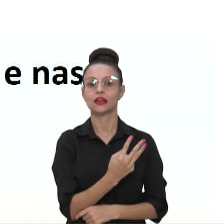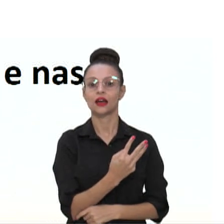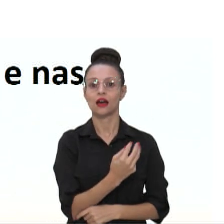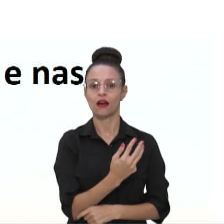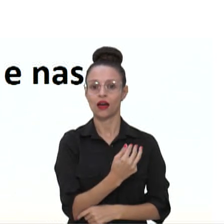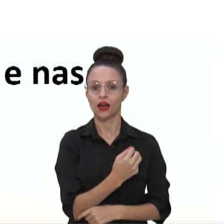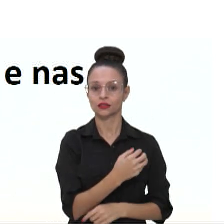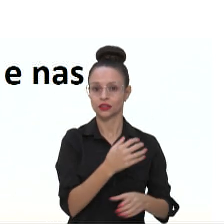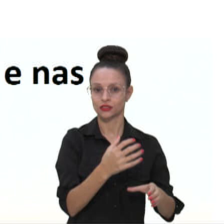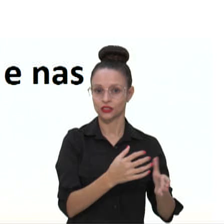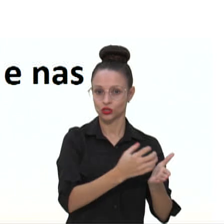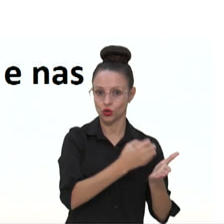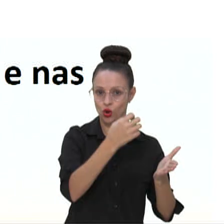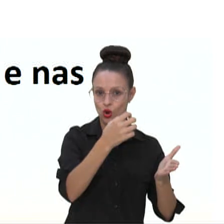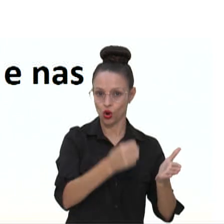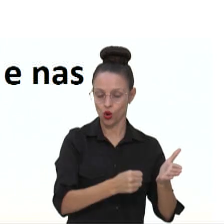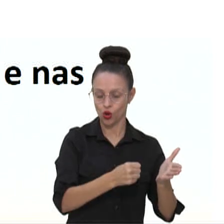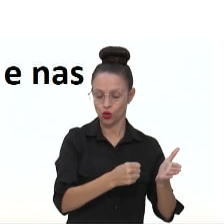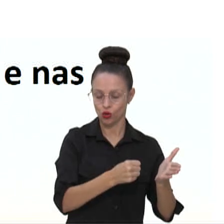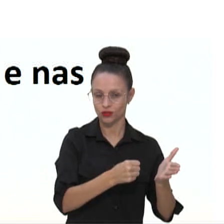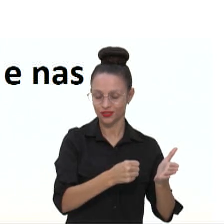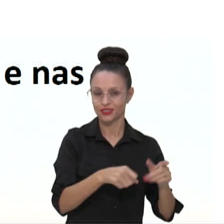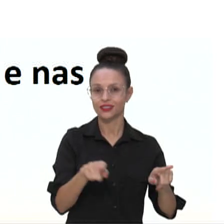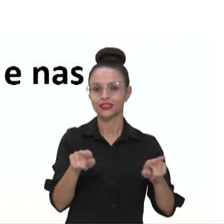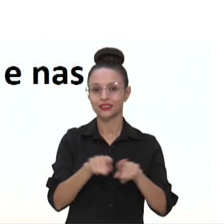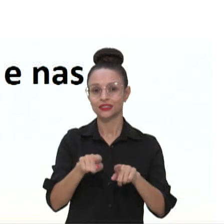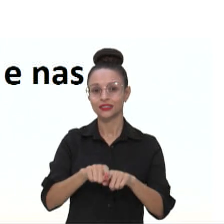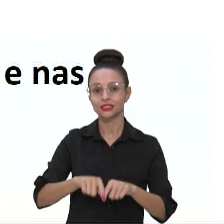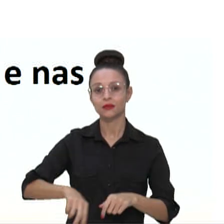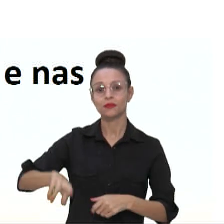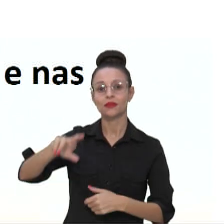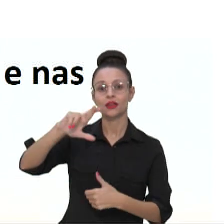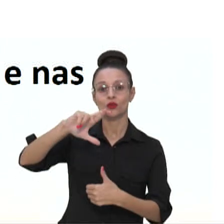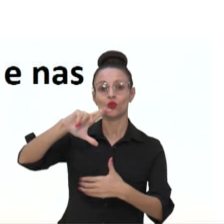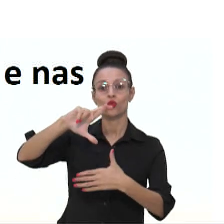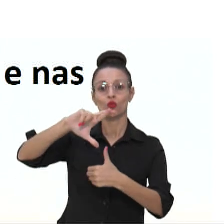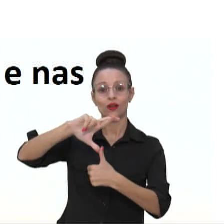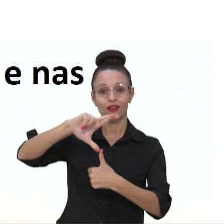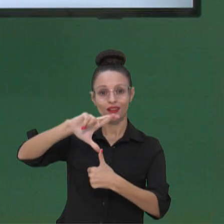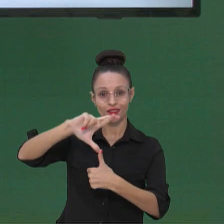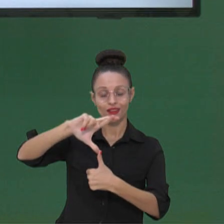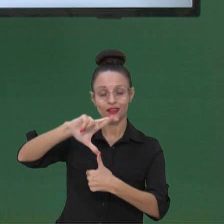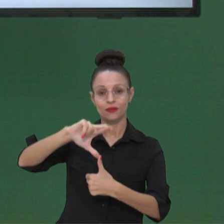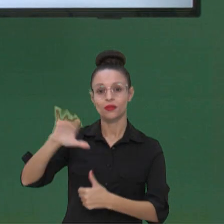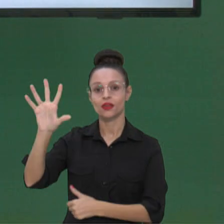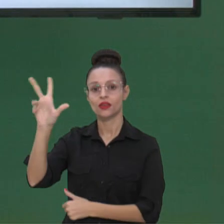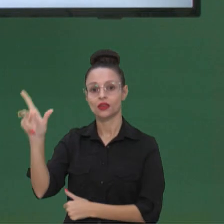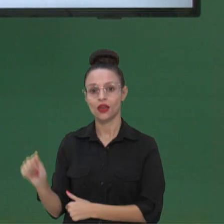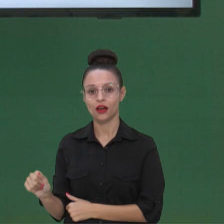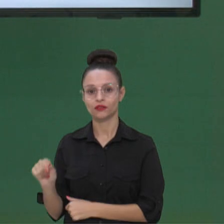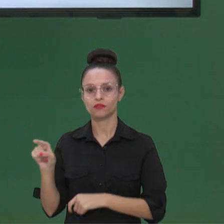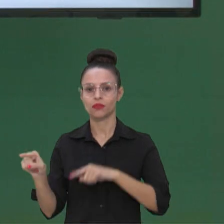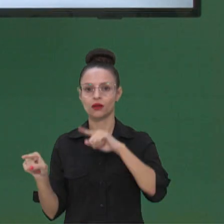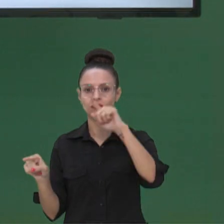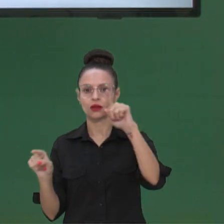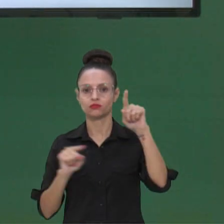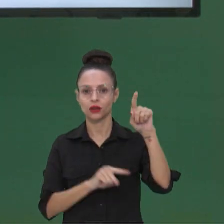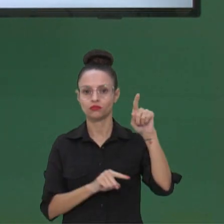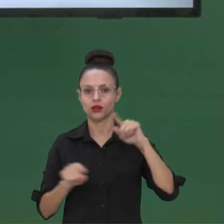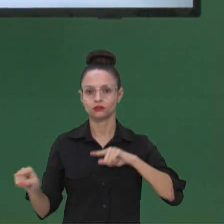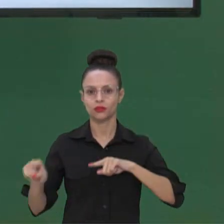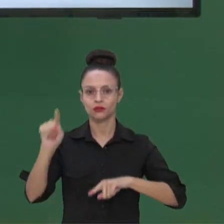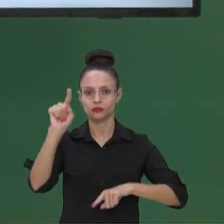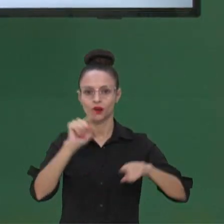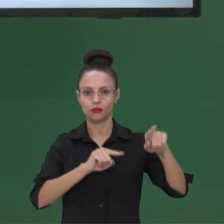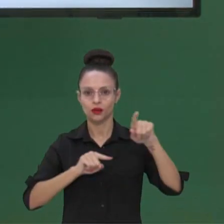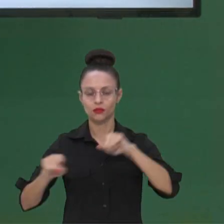pontas? 13 colônias, Antilha e África. 3 pontas de negociações diretas sem interferência da metrópole